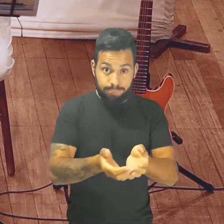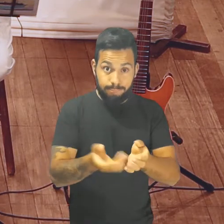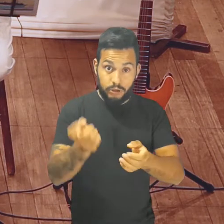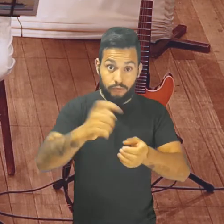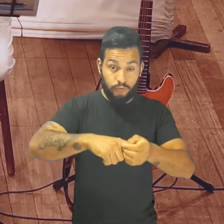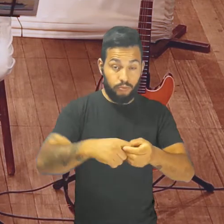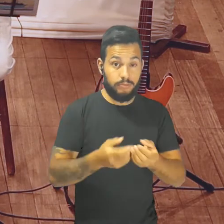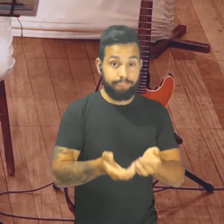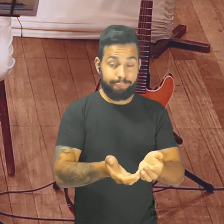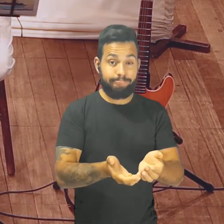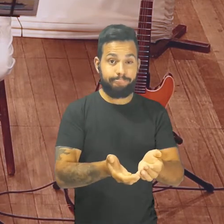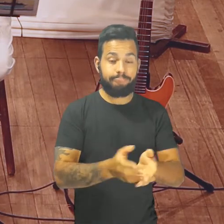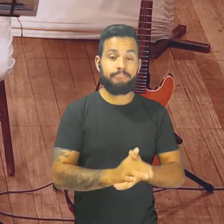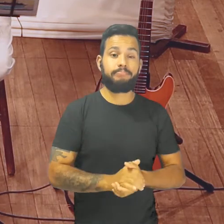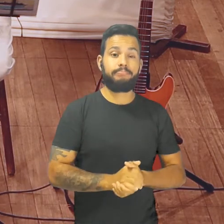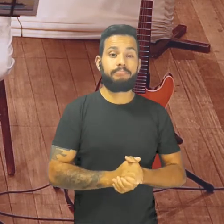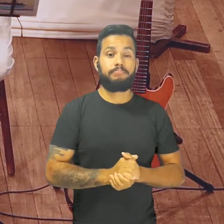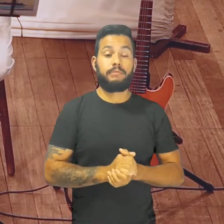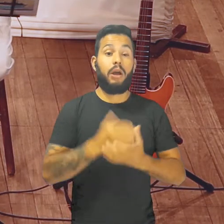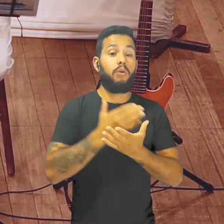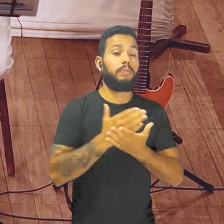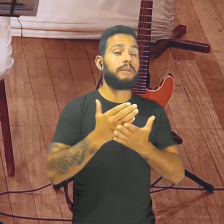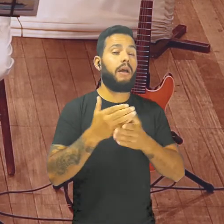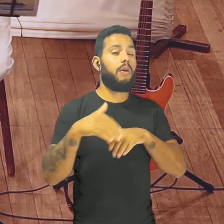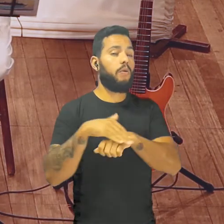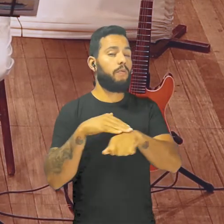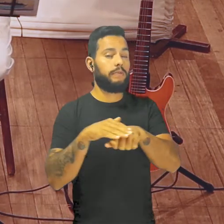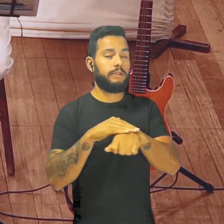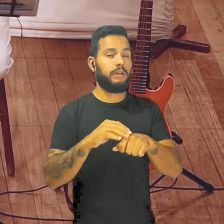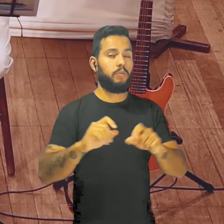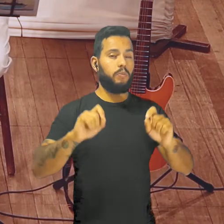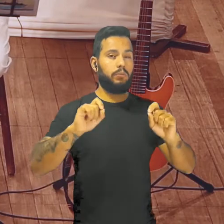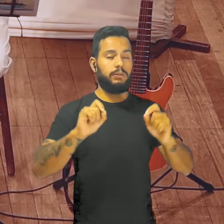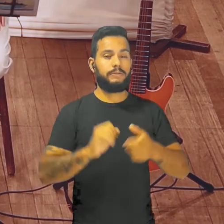mar, eles começaram a seguinte conversa.